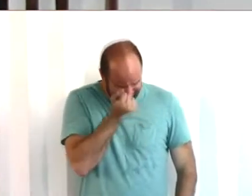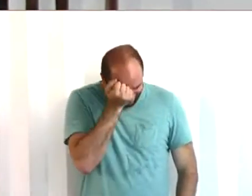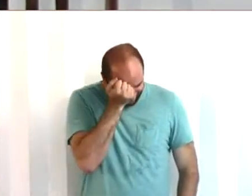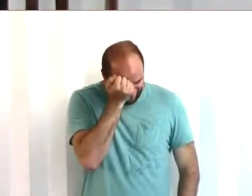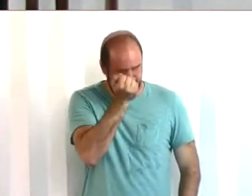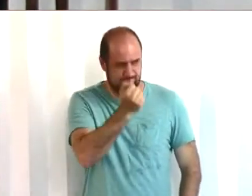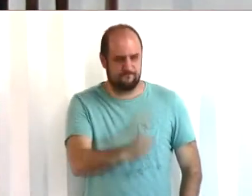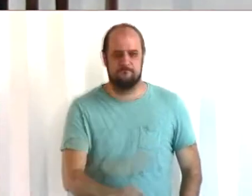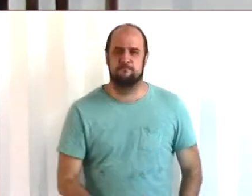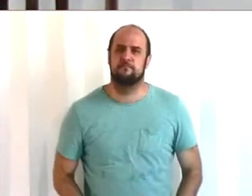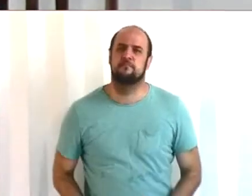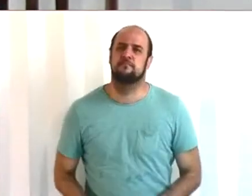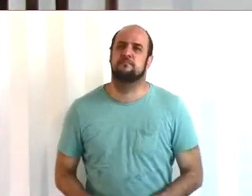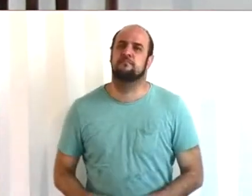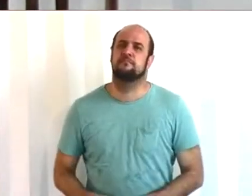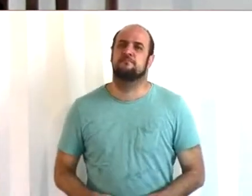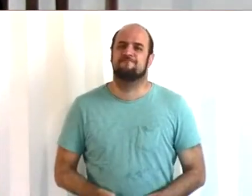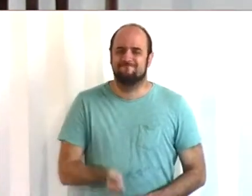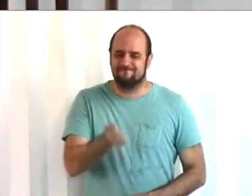arrependam-se,